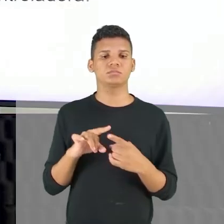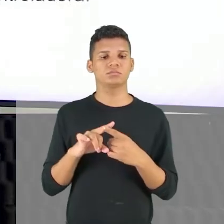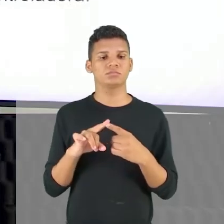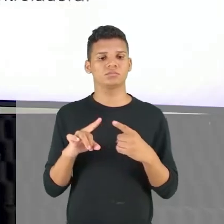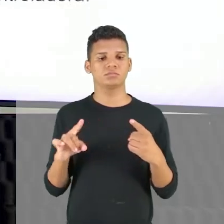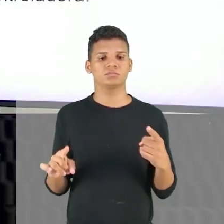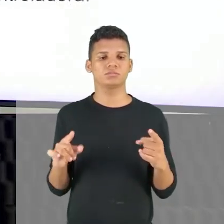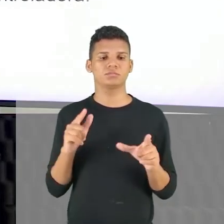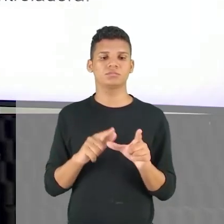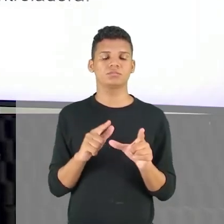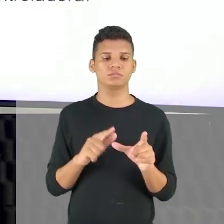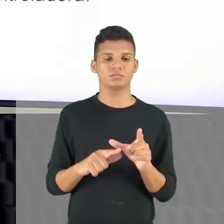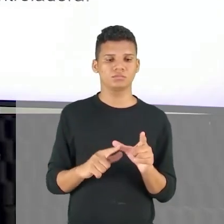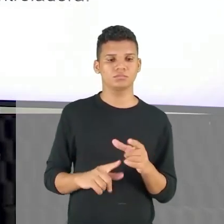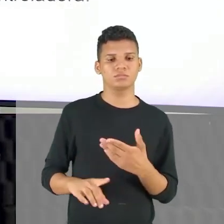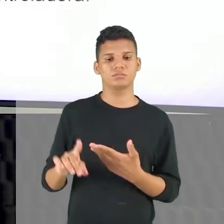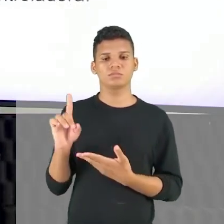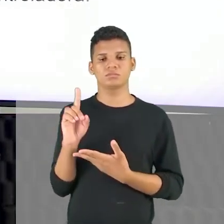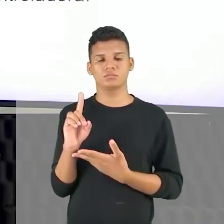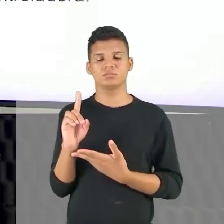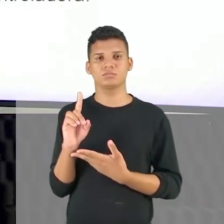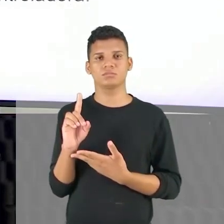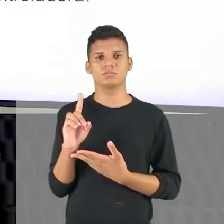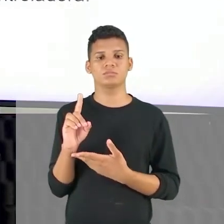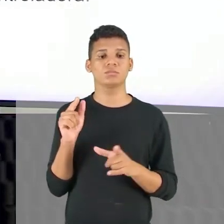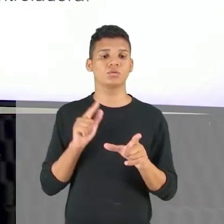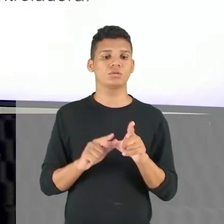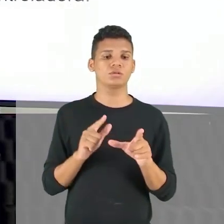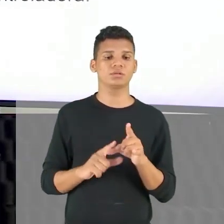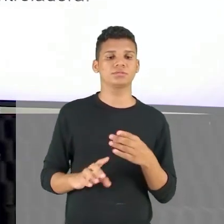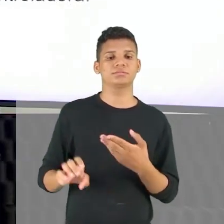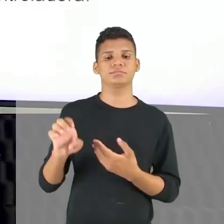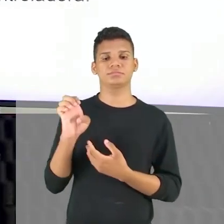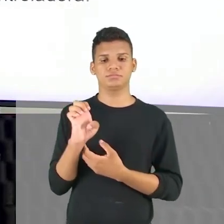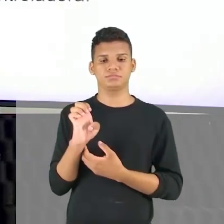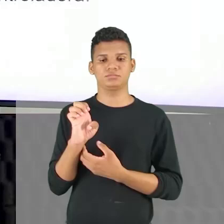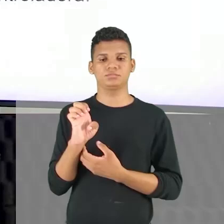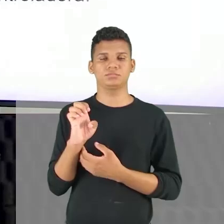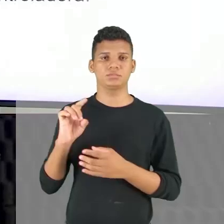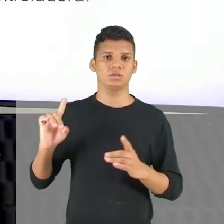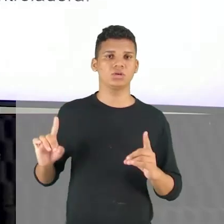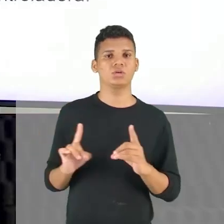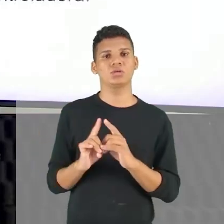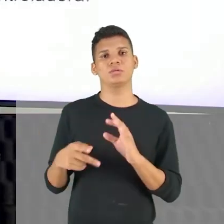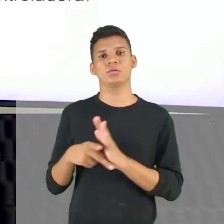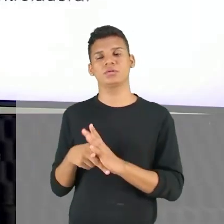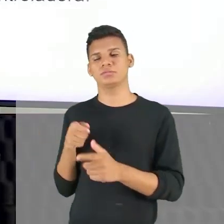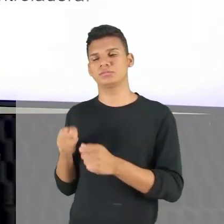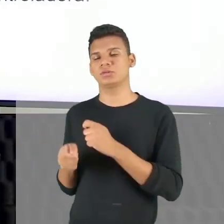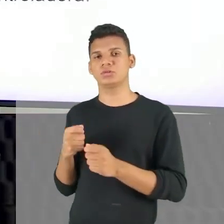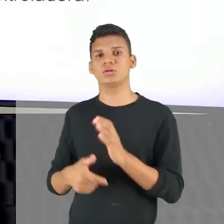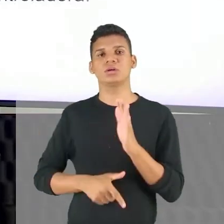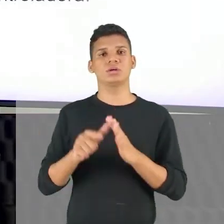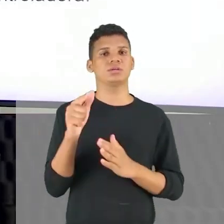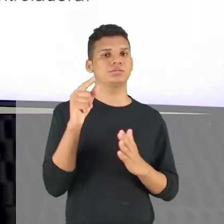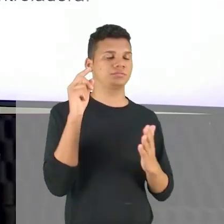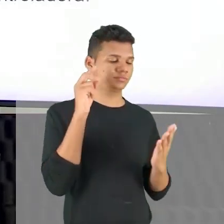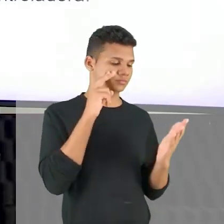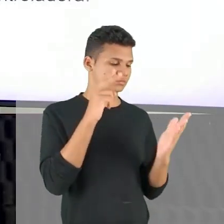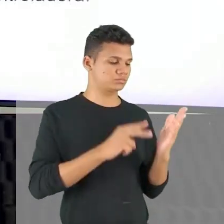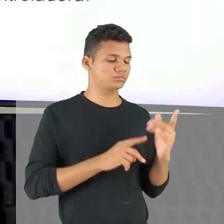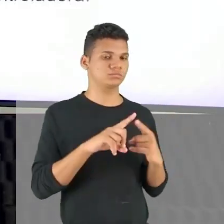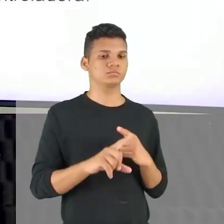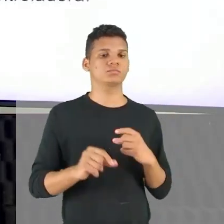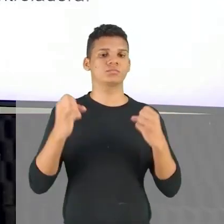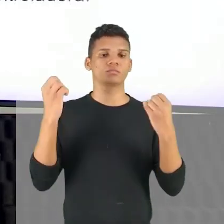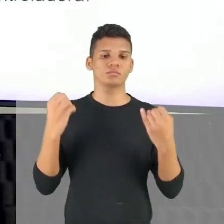alheios, aproxima-se de pessoas indefesas ou faz-se presente de forma controladora. Então aqui, antes de ler o texto, vou explicar para vocês o